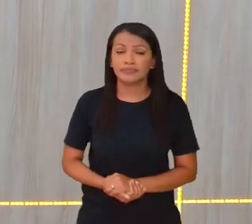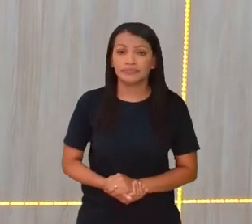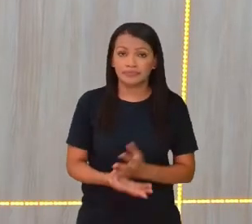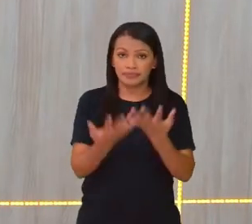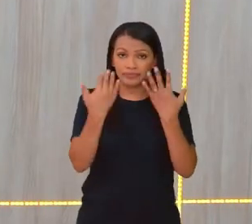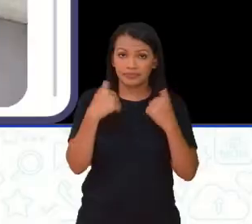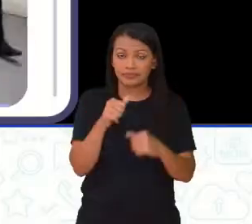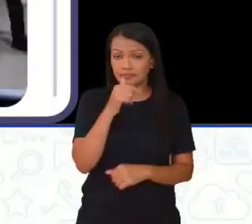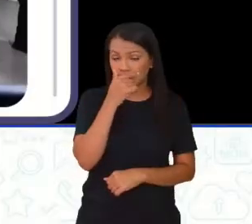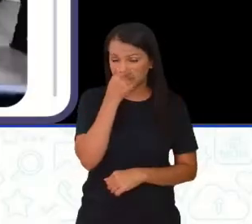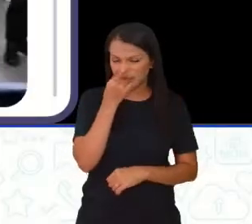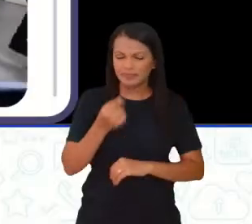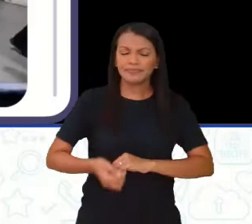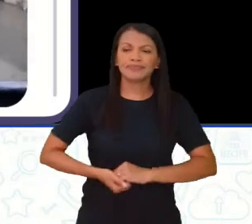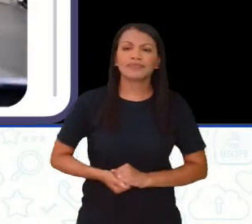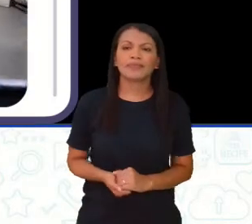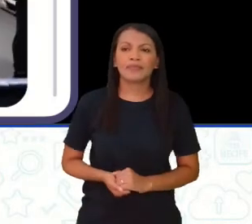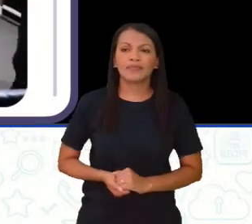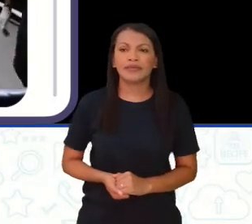Vamos embora.